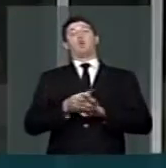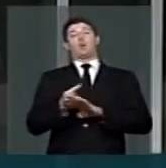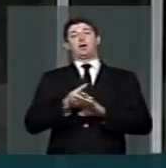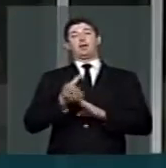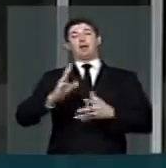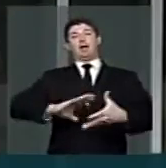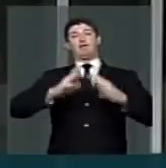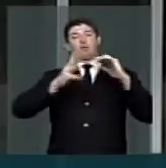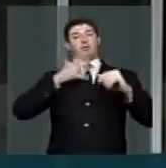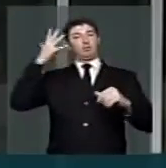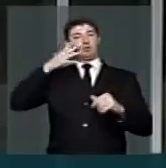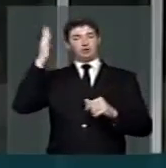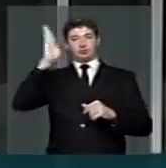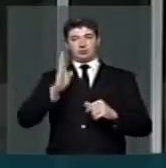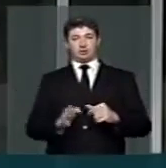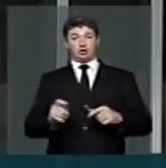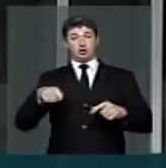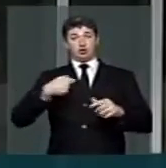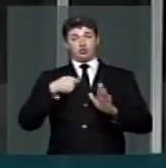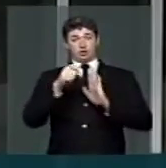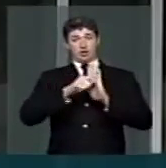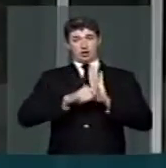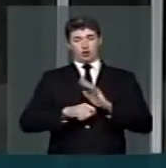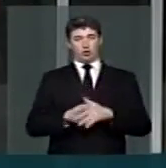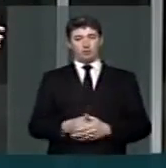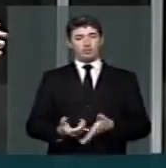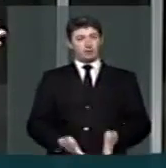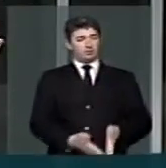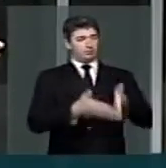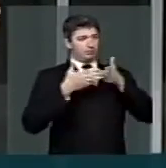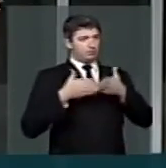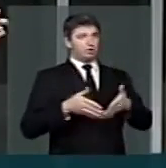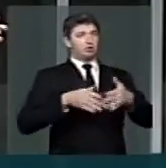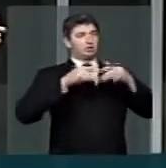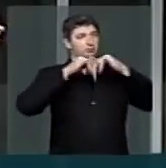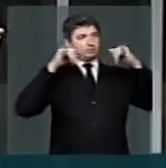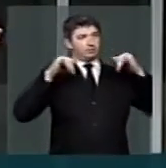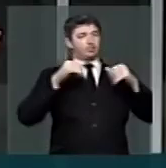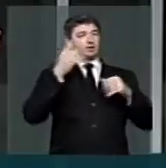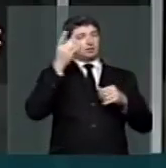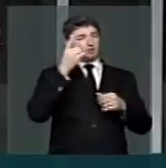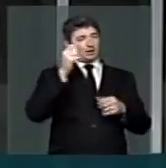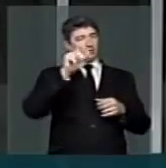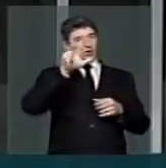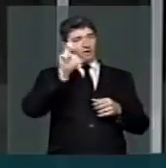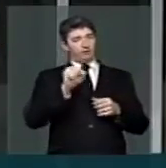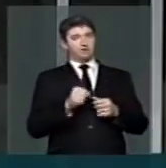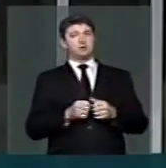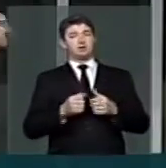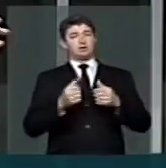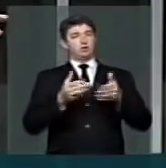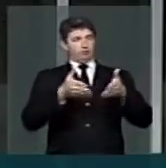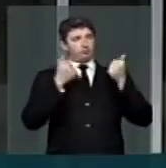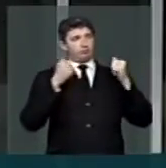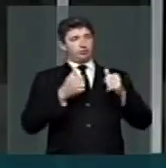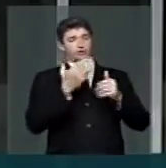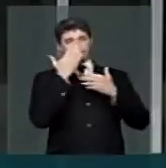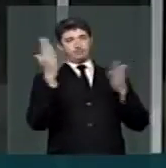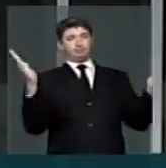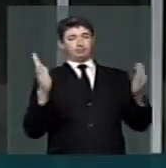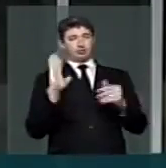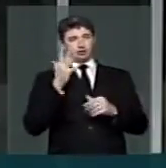reforma política. Como relator, presidente, quero pedir de público aqui ao presidente Henrique Alves aquilo que já pedi também ao meu